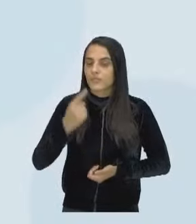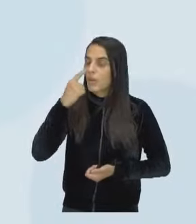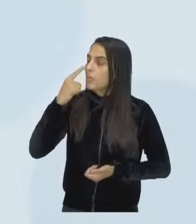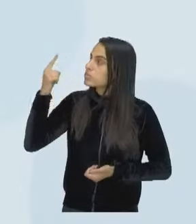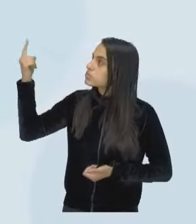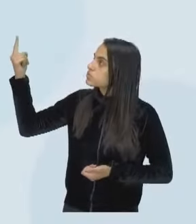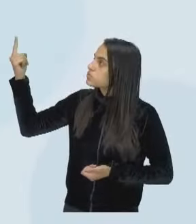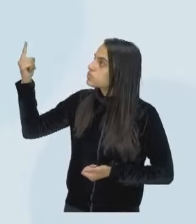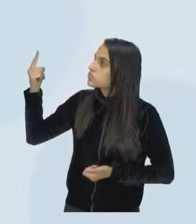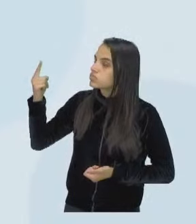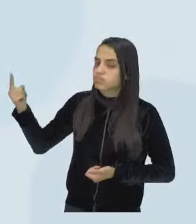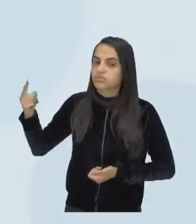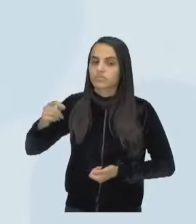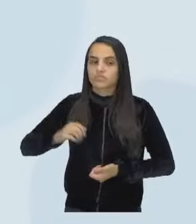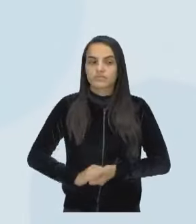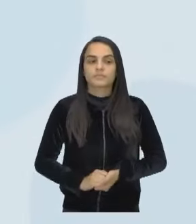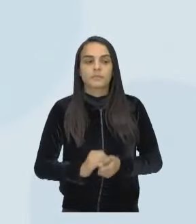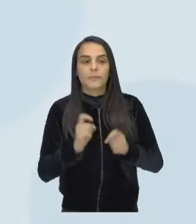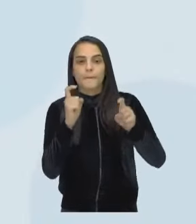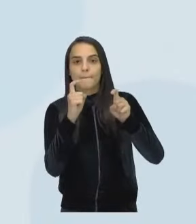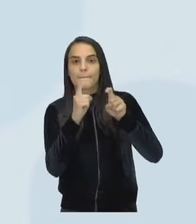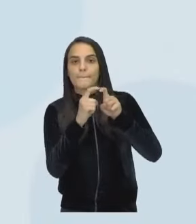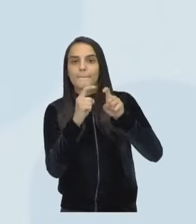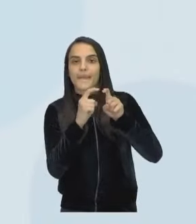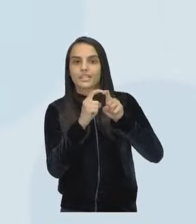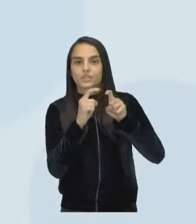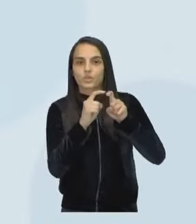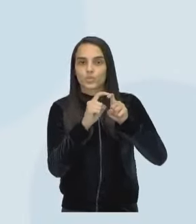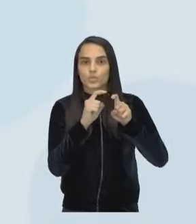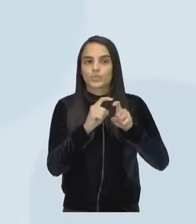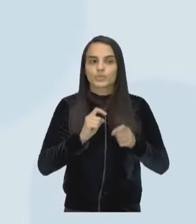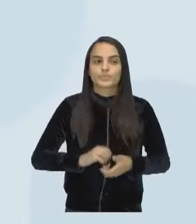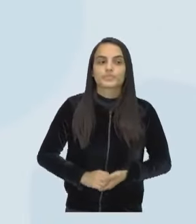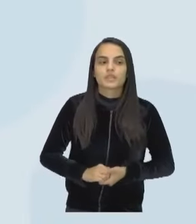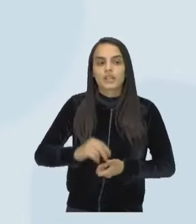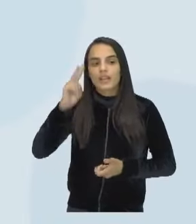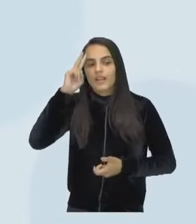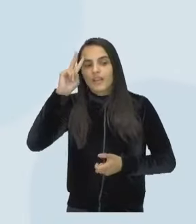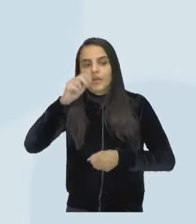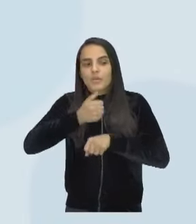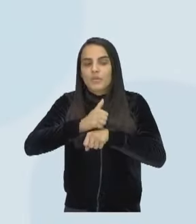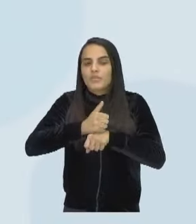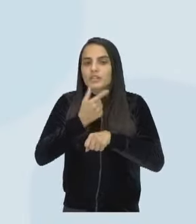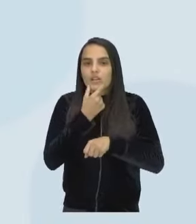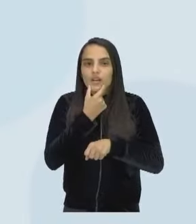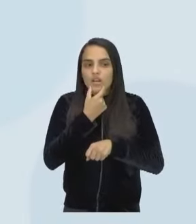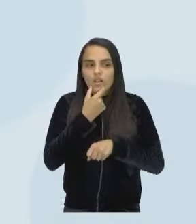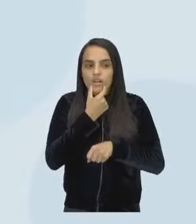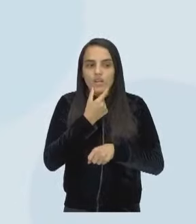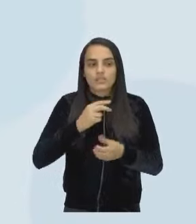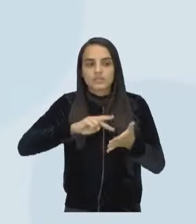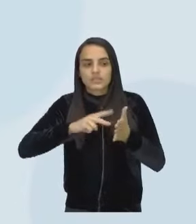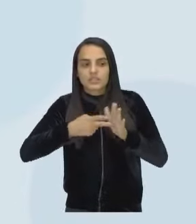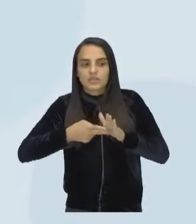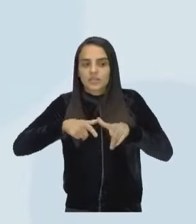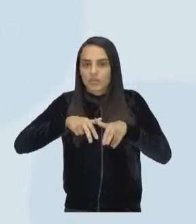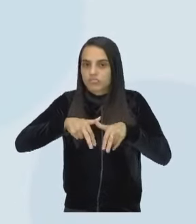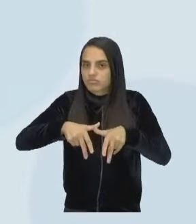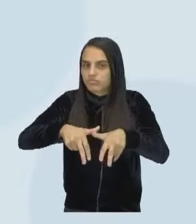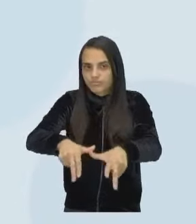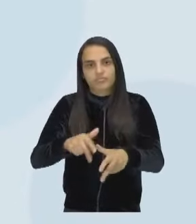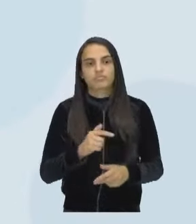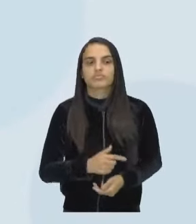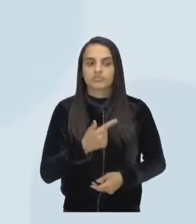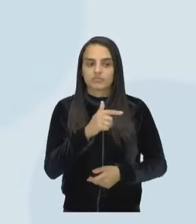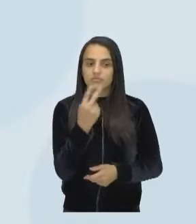aqui enfermeiro ou enfermeira, lembrando que as profissões in English, né, elas não definem gênero aí, então servem para os dois, tá? É